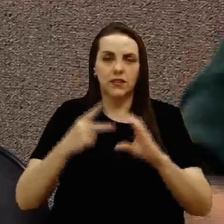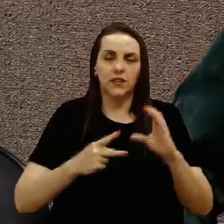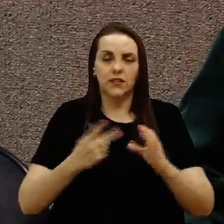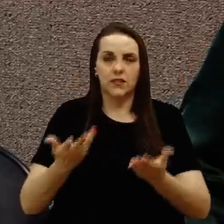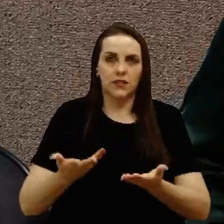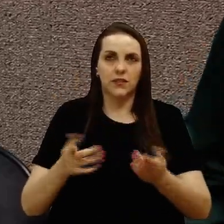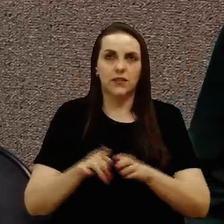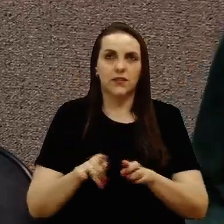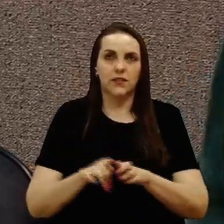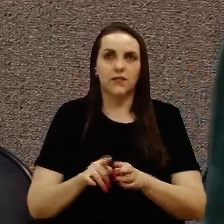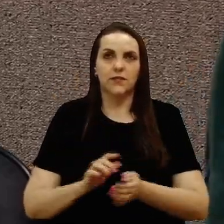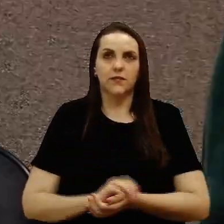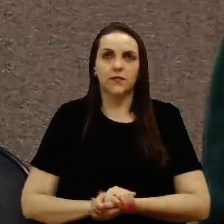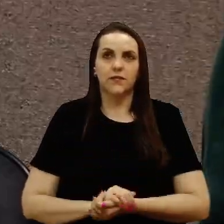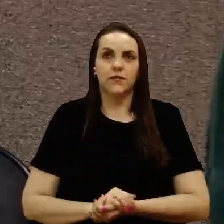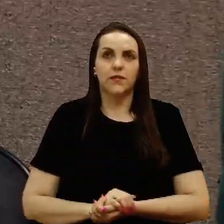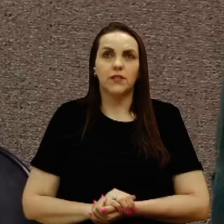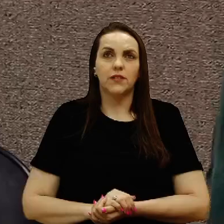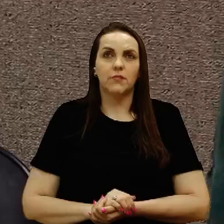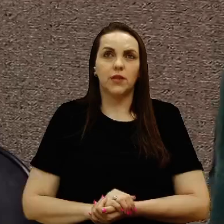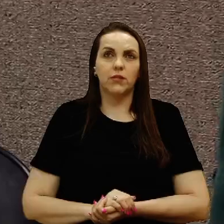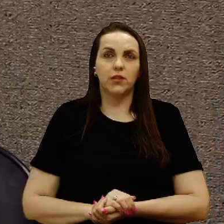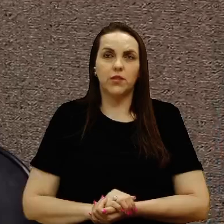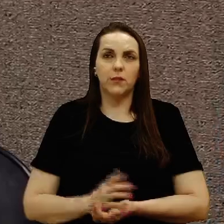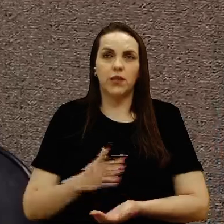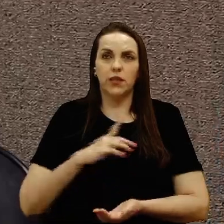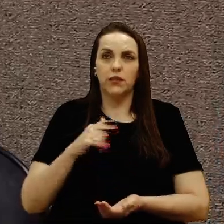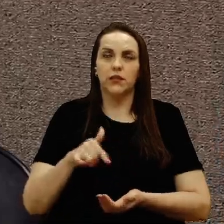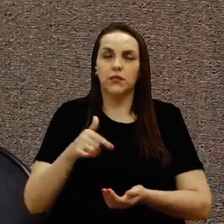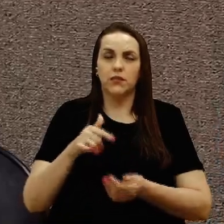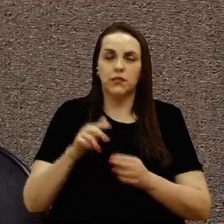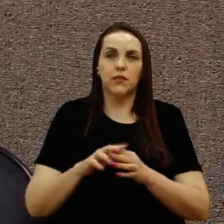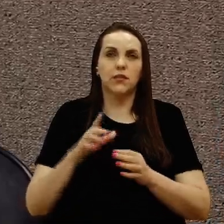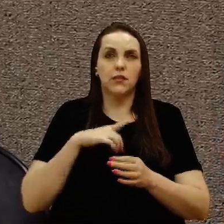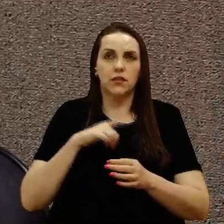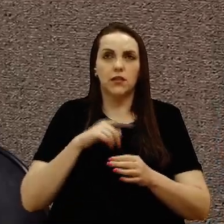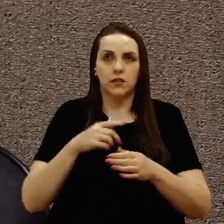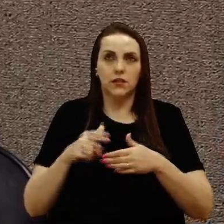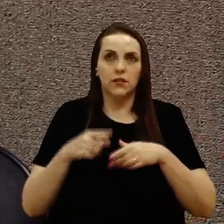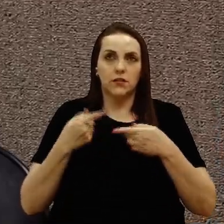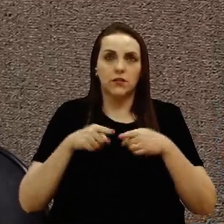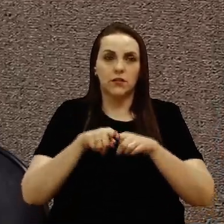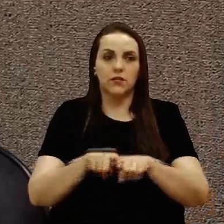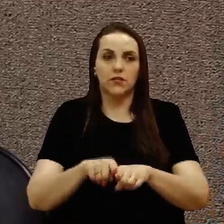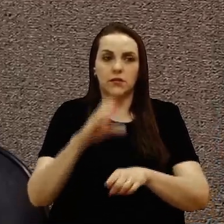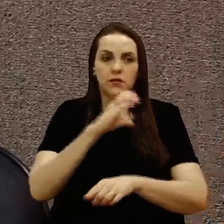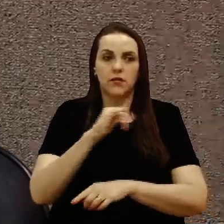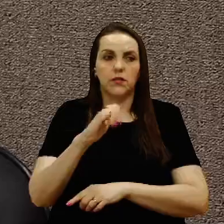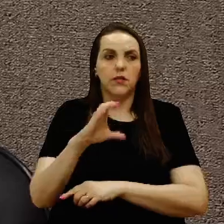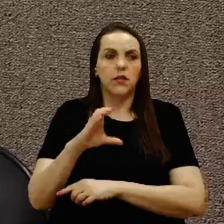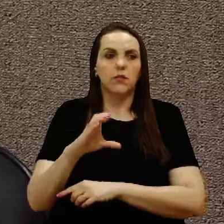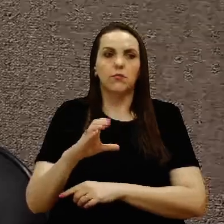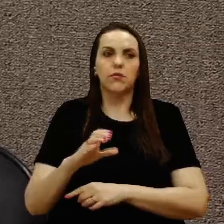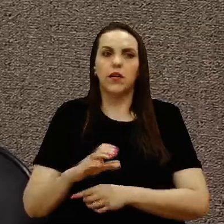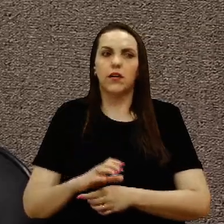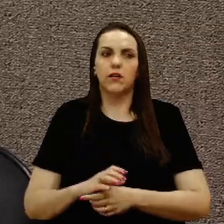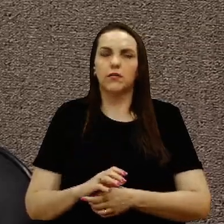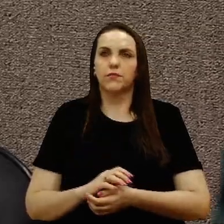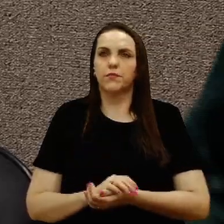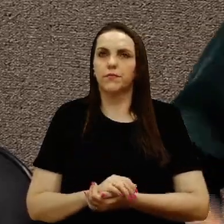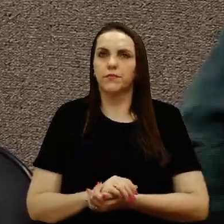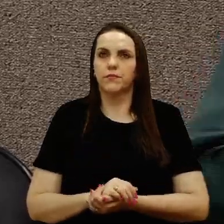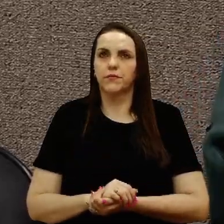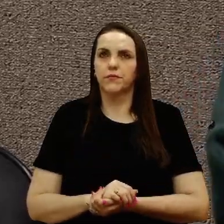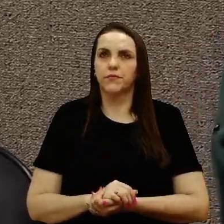cadeiras disponíveis institucionalmente toda semana nas RAs da SIC. Então, parabéns, sucesso, Bira e equipe, nós estaremos juntos